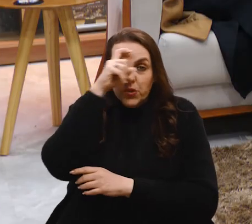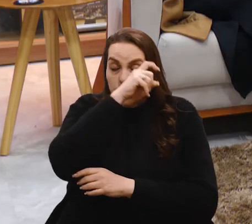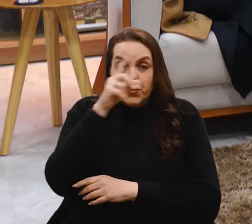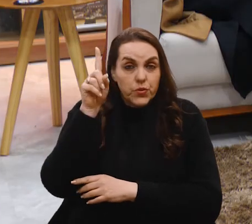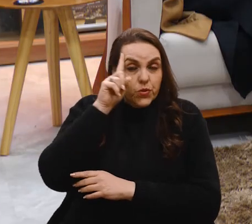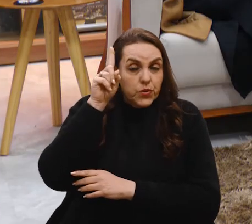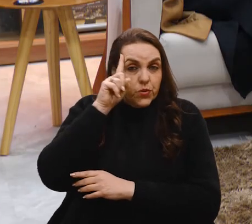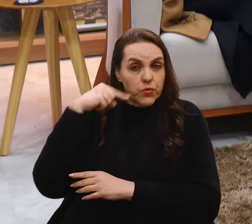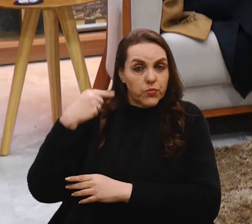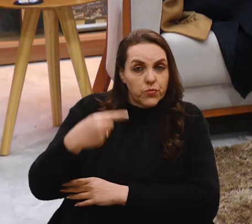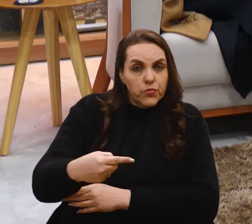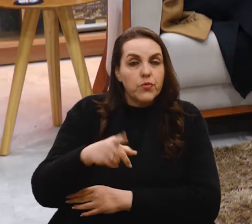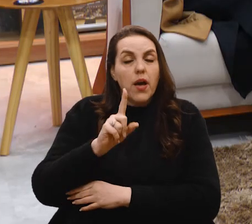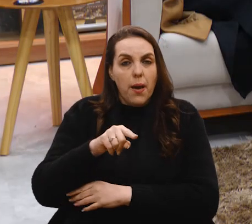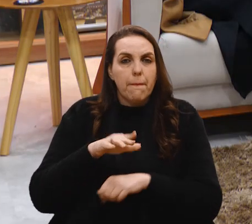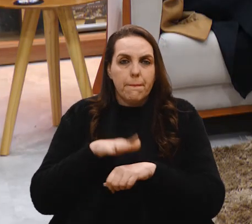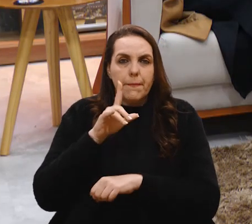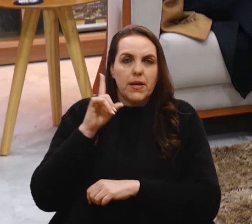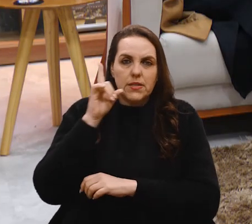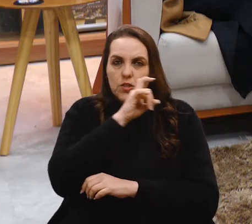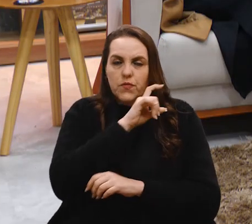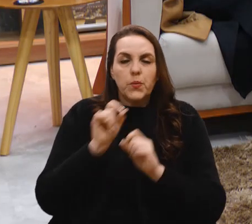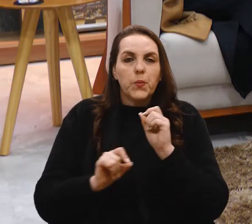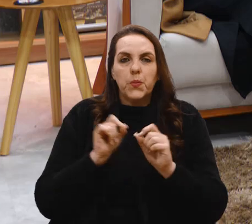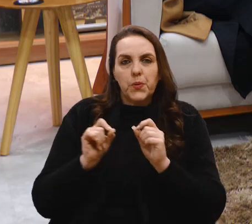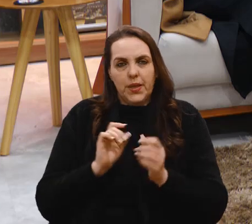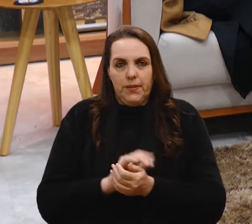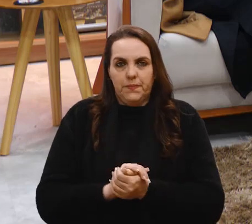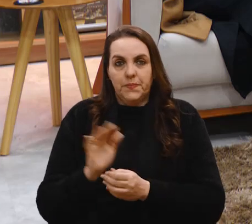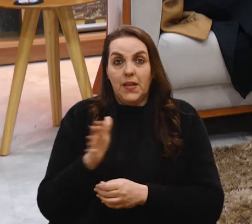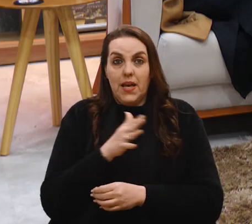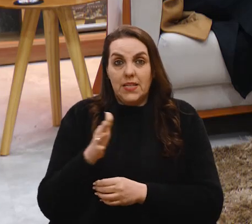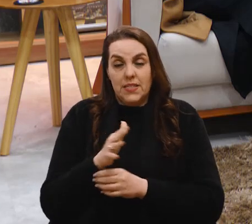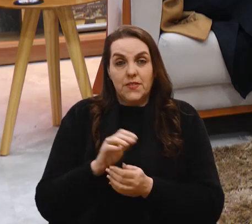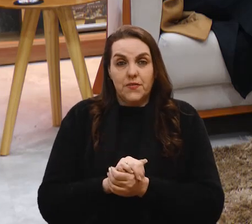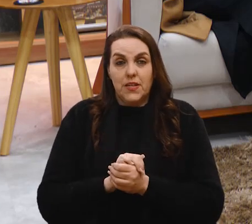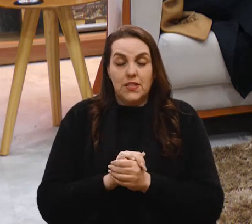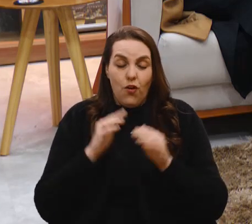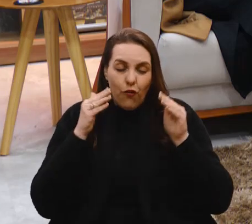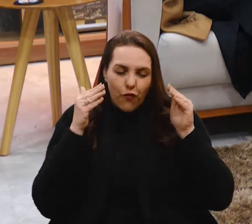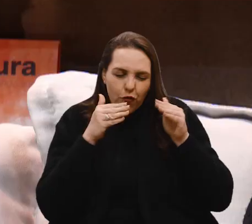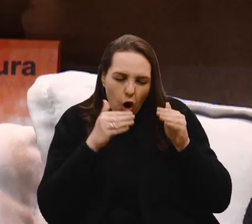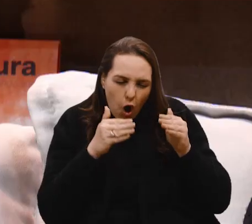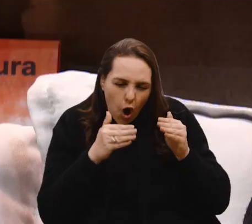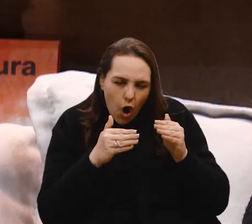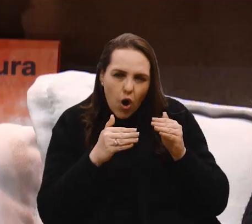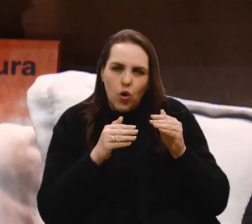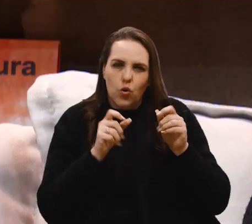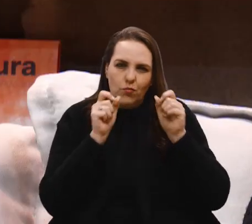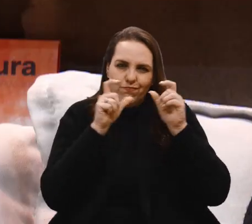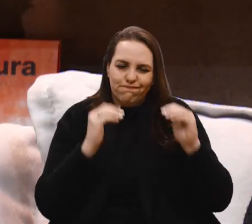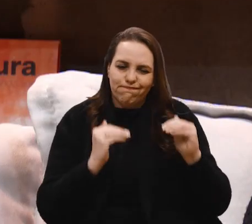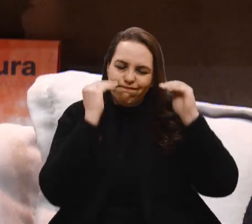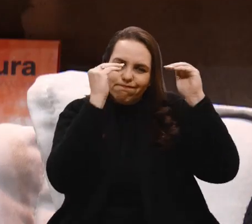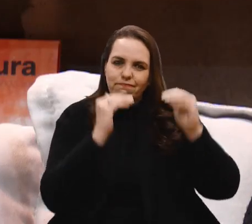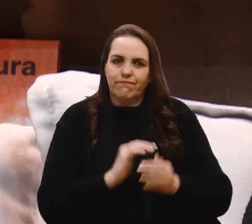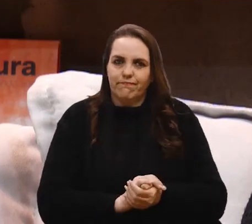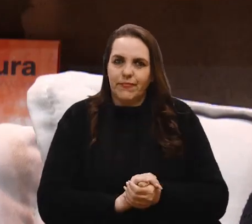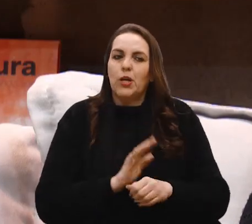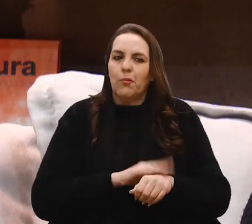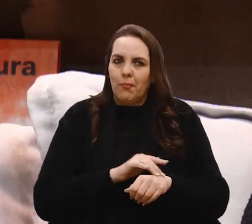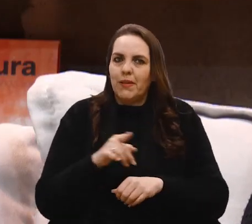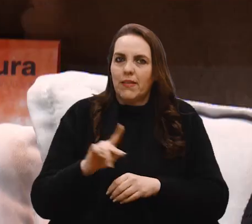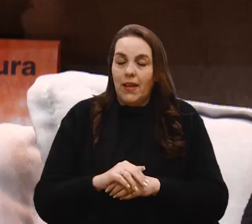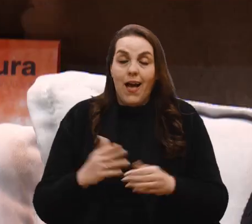do cotidiano, que é mais difícil, às vezes você tirar ele do hiperfoco dele, no momento, né? Por exemplo, agora ele